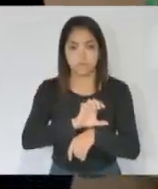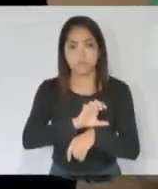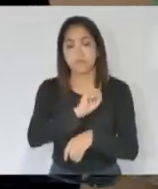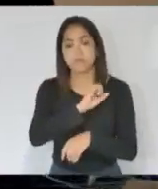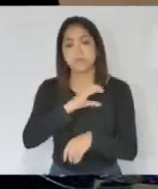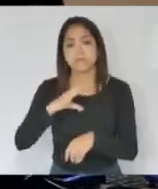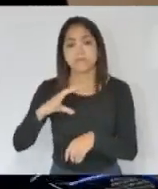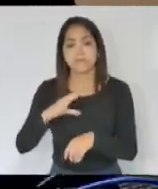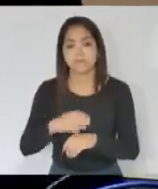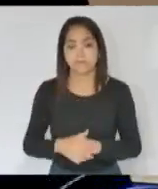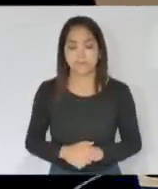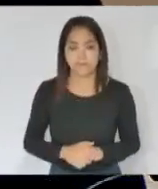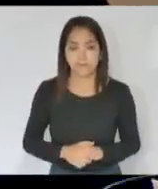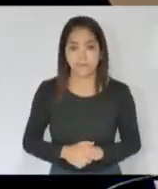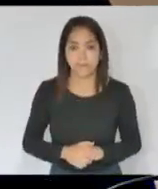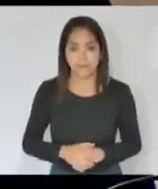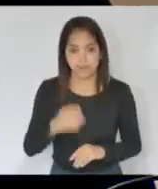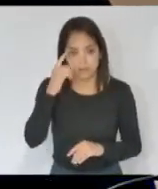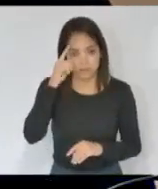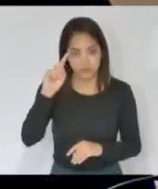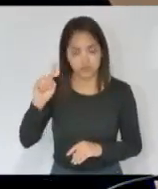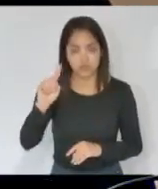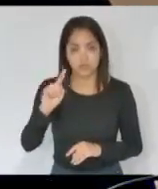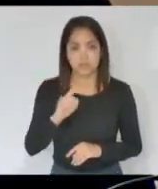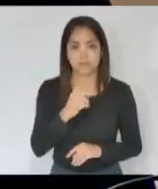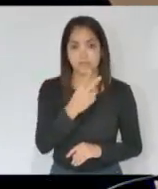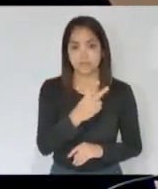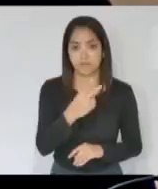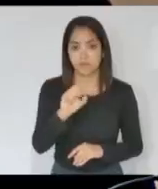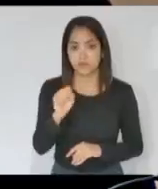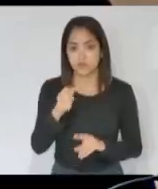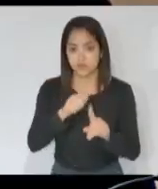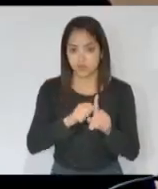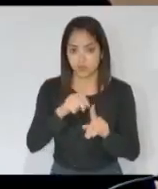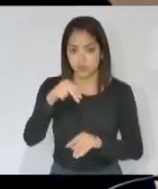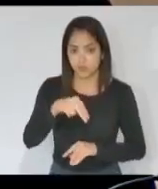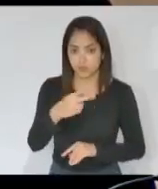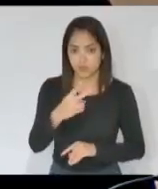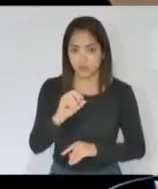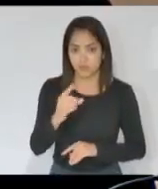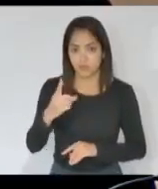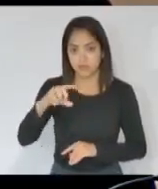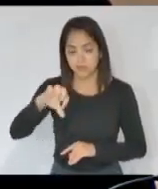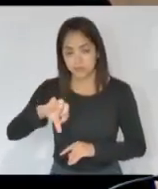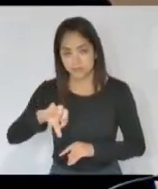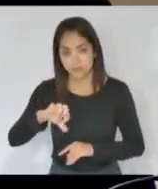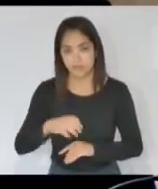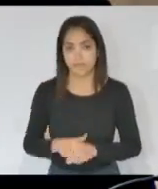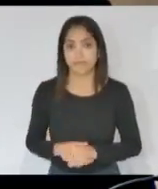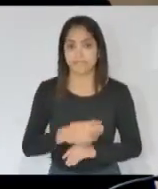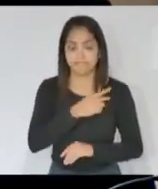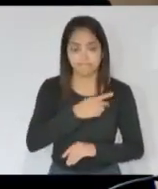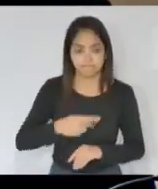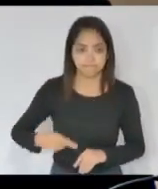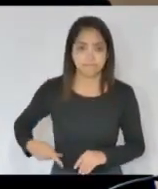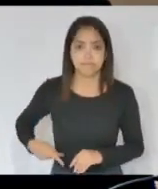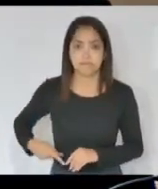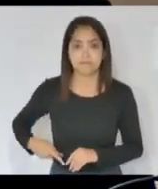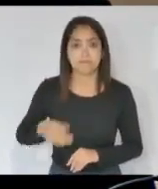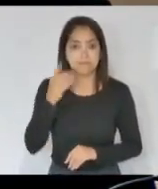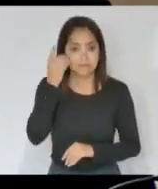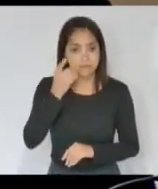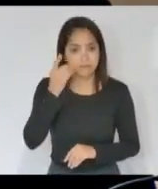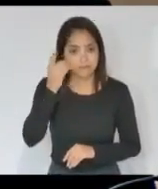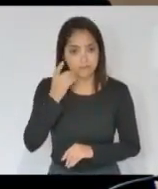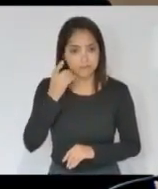do Estado de Santa Catarina, realizada em 28 de novembro de 2019, sob a presidência do deputado